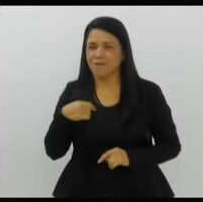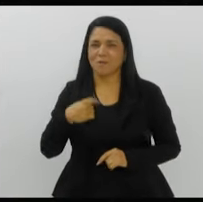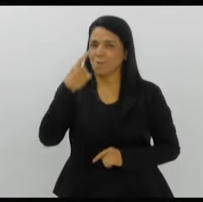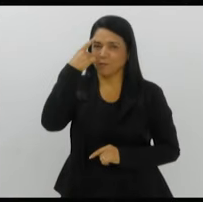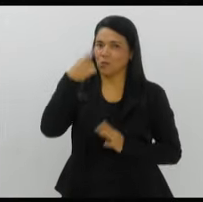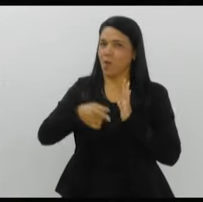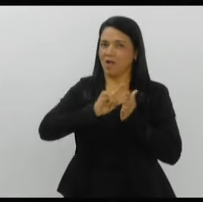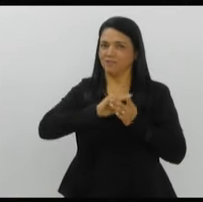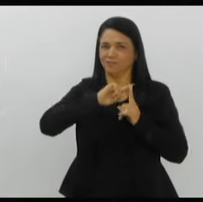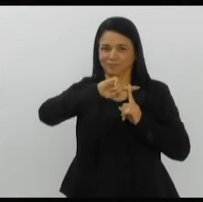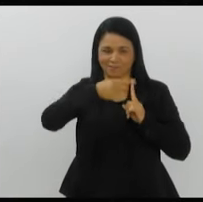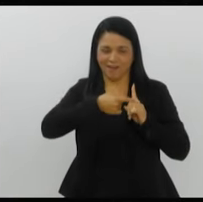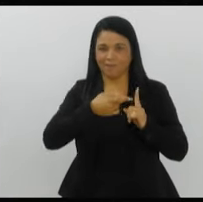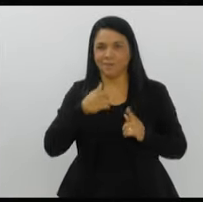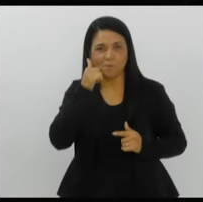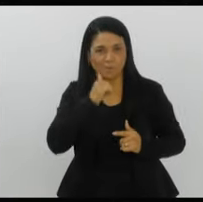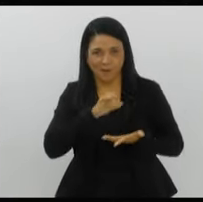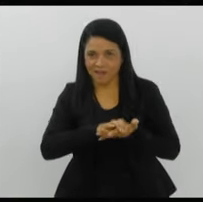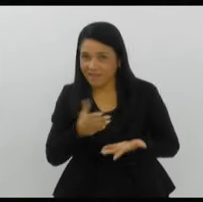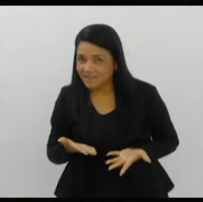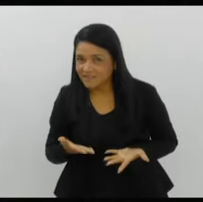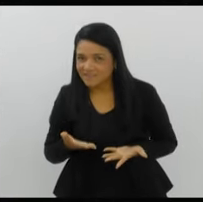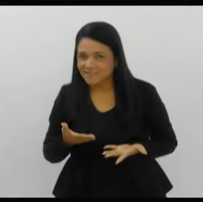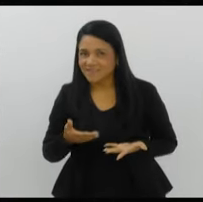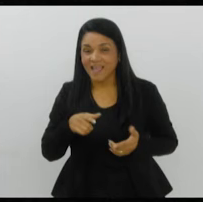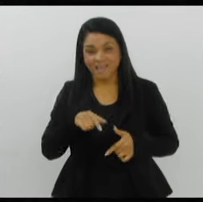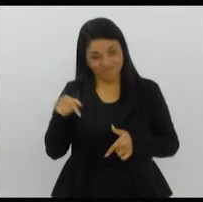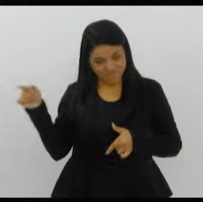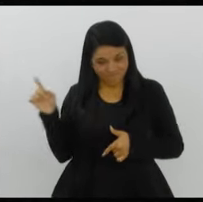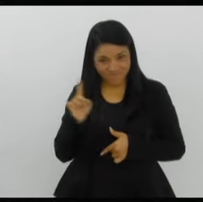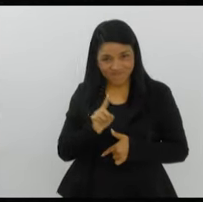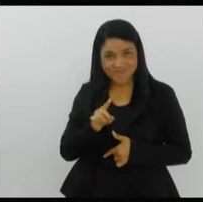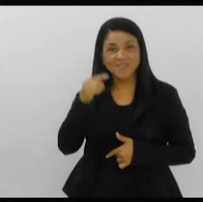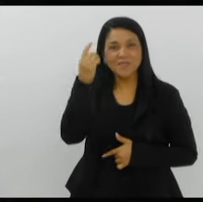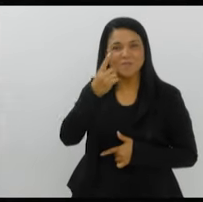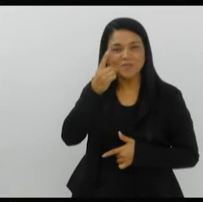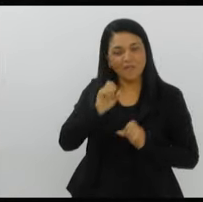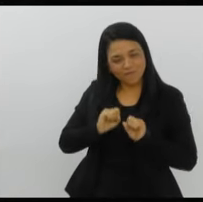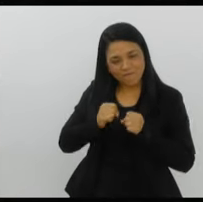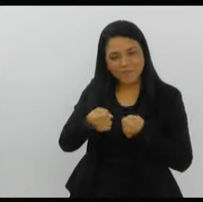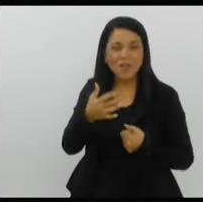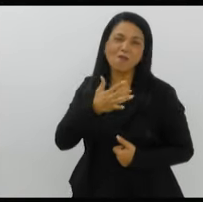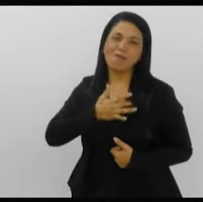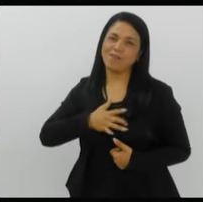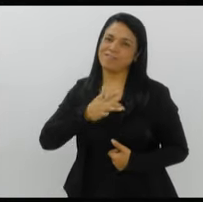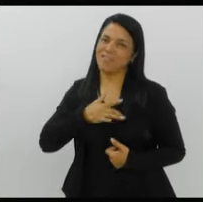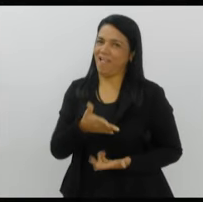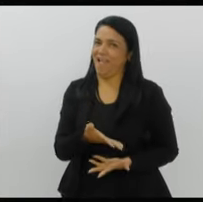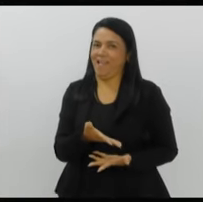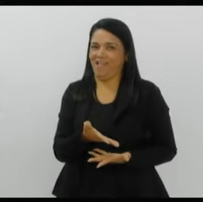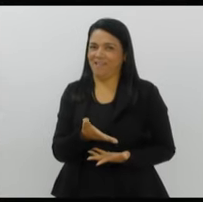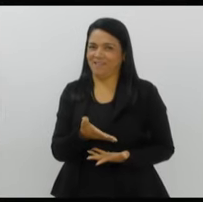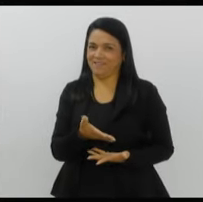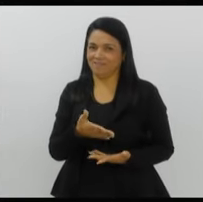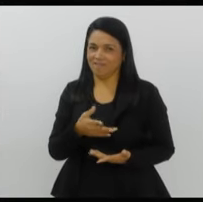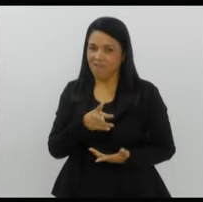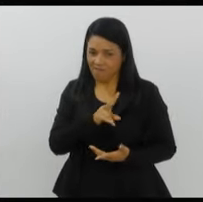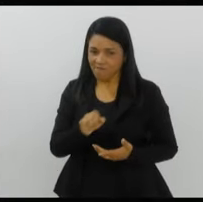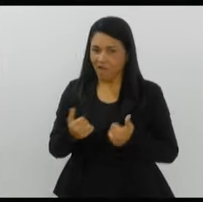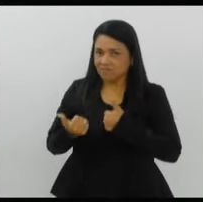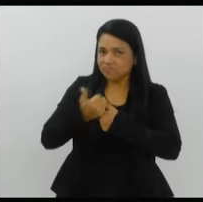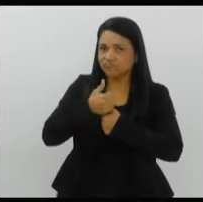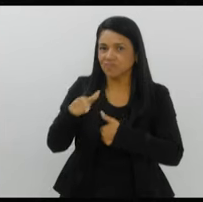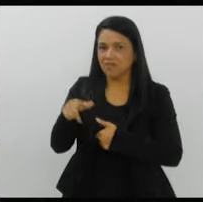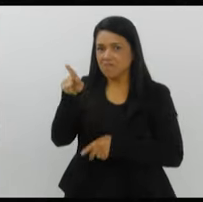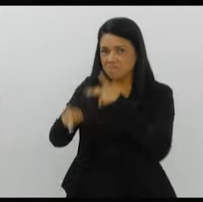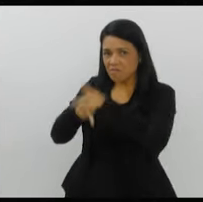repente, parlamentares que vão vir para cá para defender, coitado. Coitado, senhor presidente. Vá lá e fica no lugar das pessoas que lá